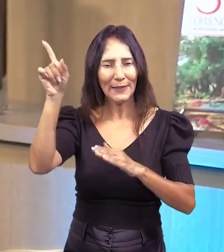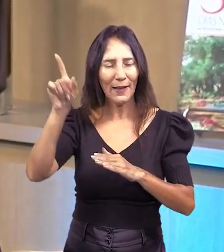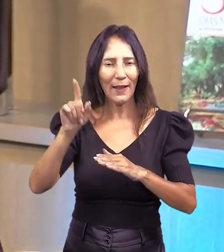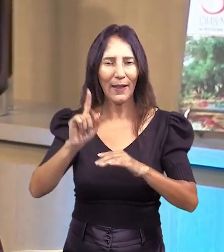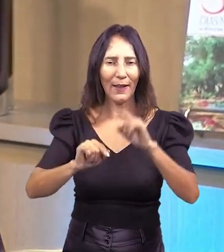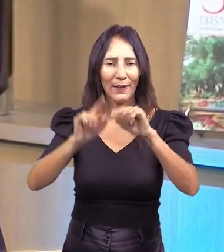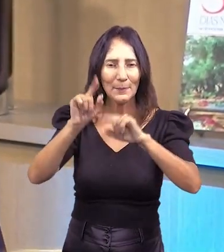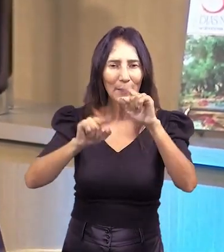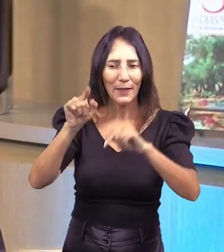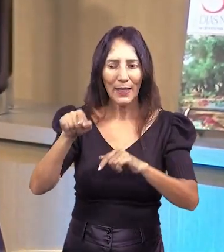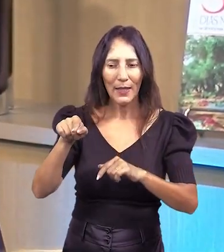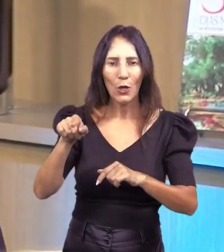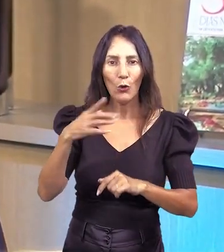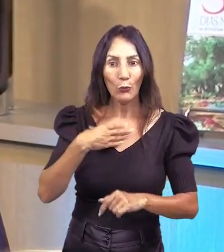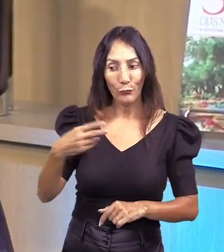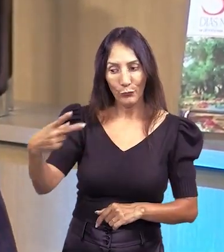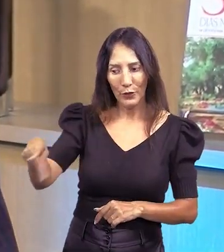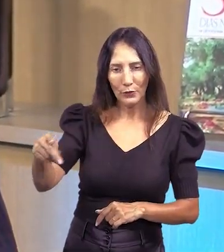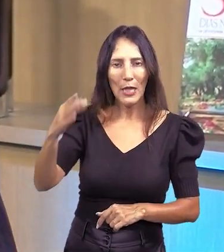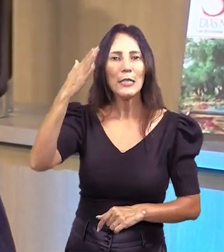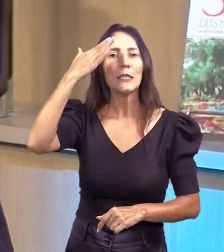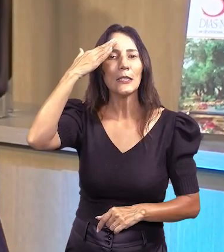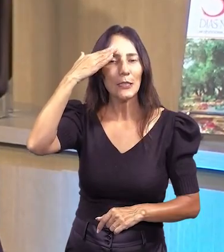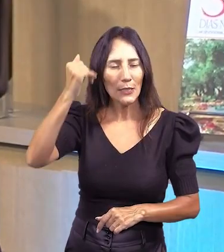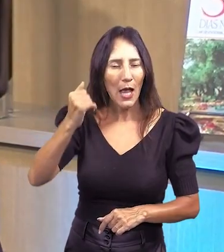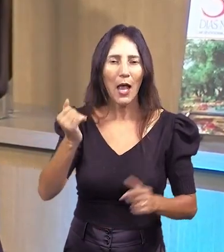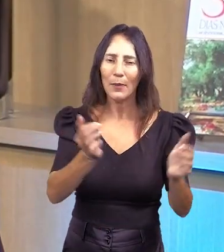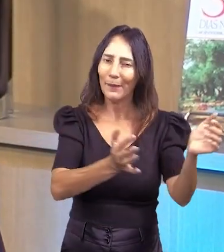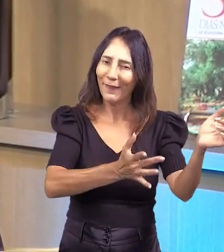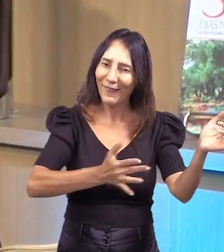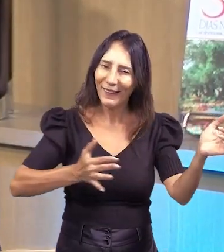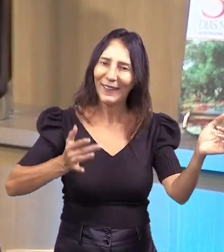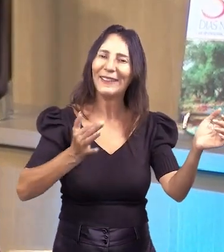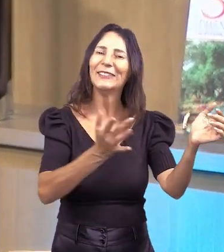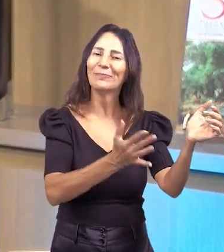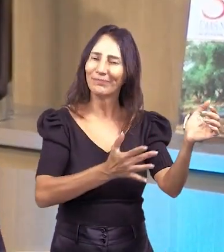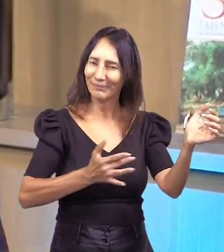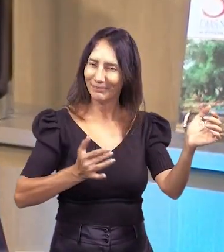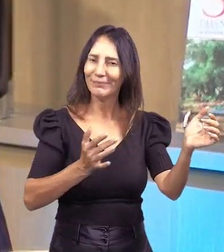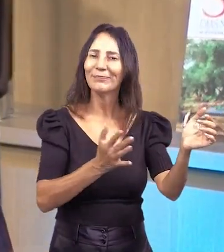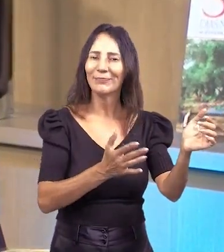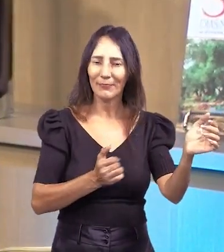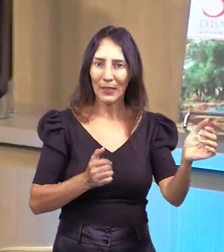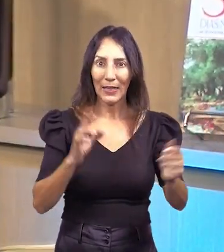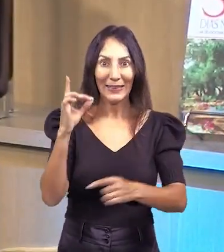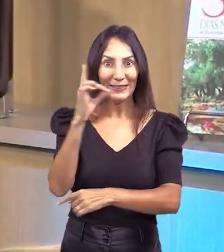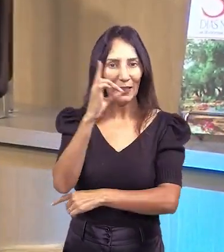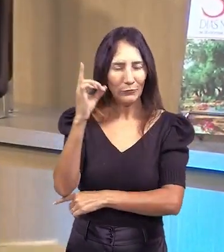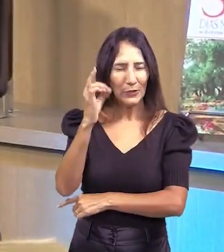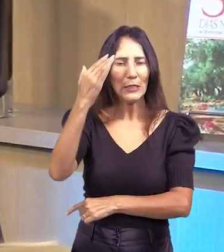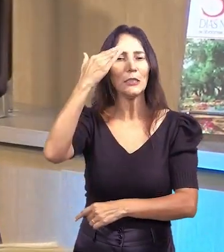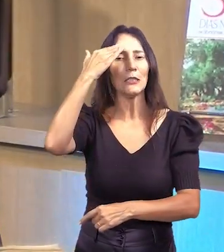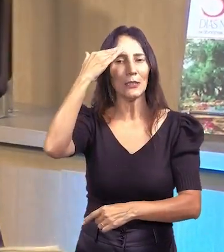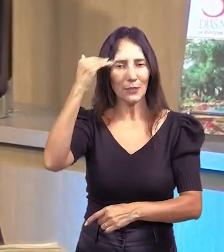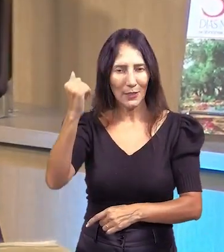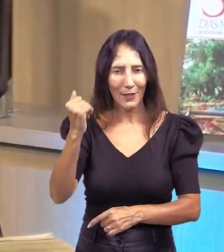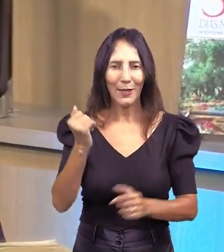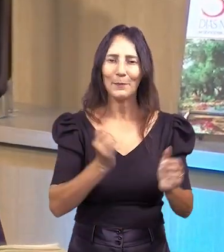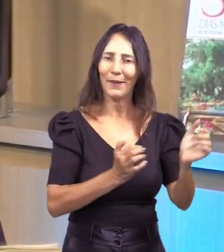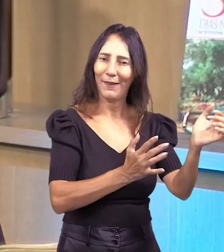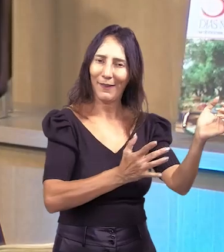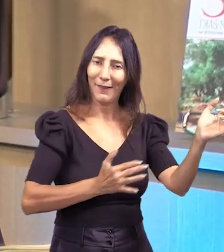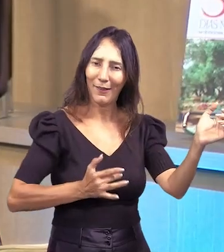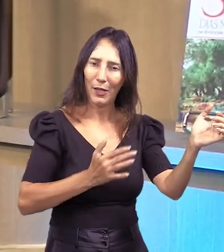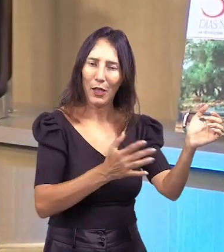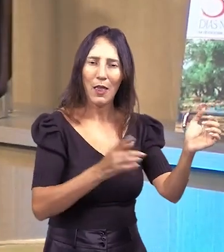Belém, que sabe tocar. Olha que legal, a pessoa sabia tocar. Davi